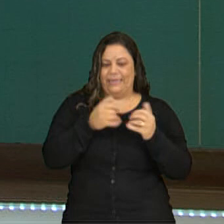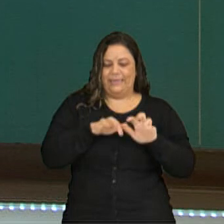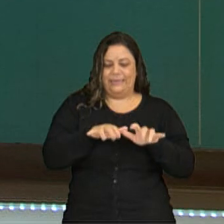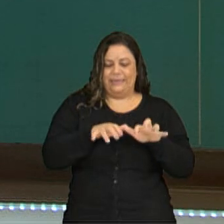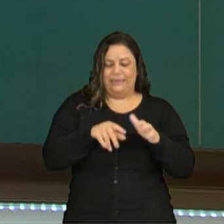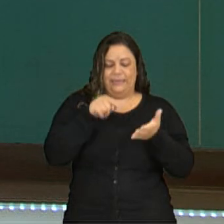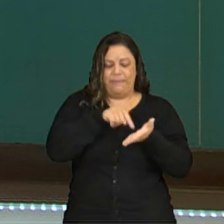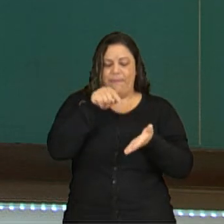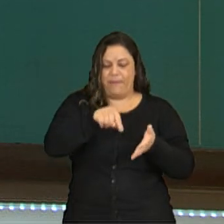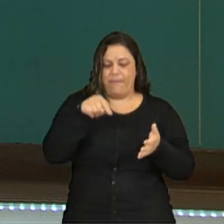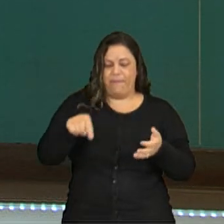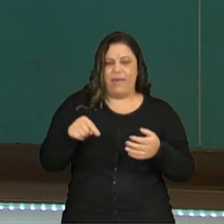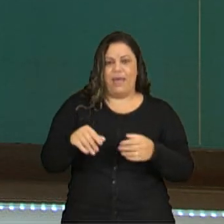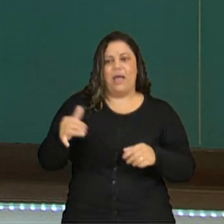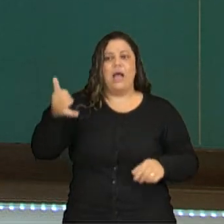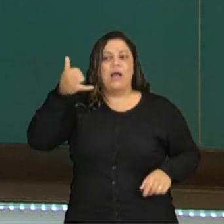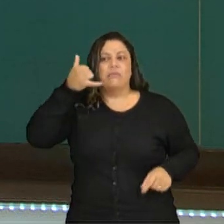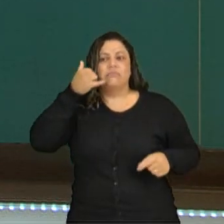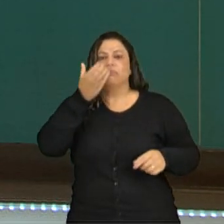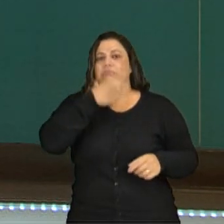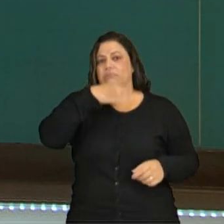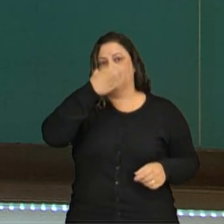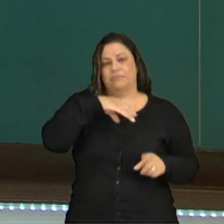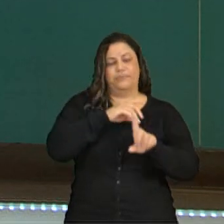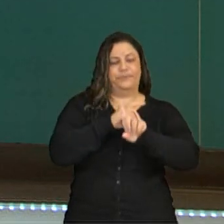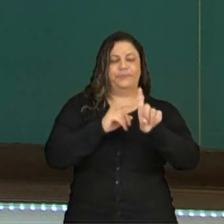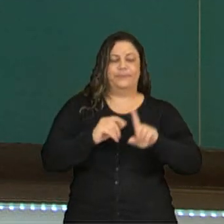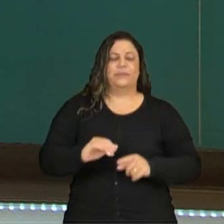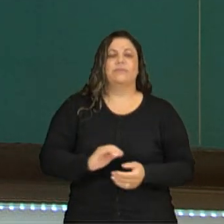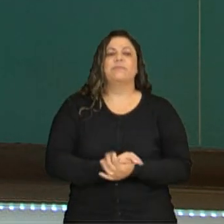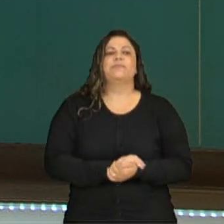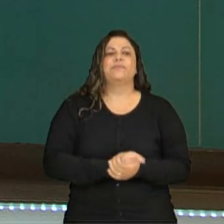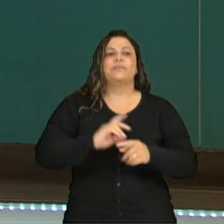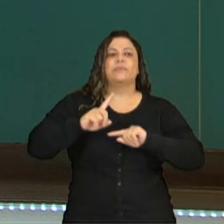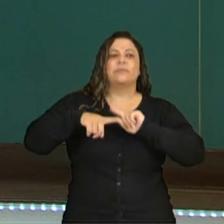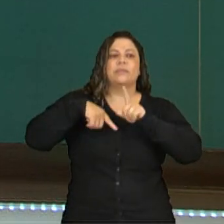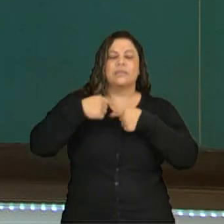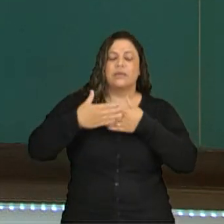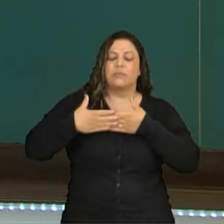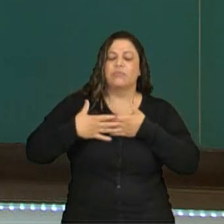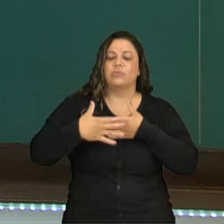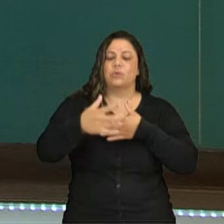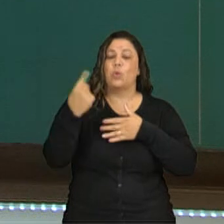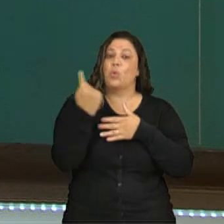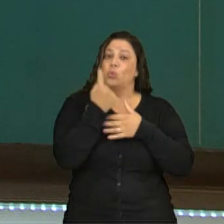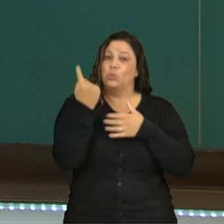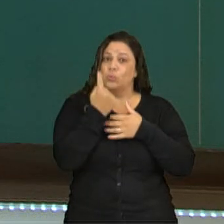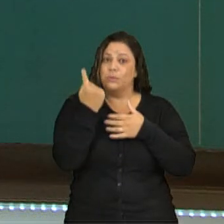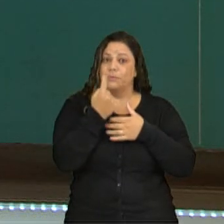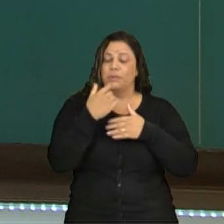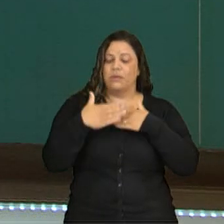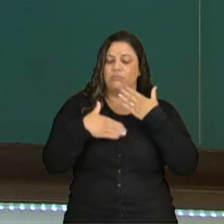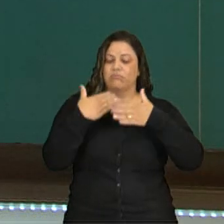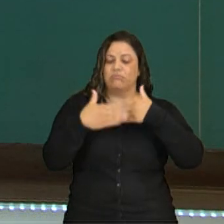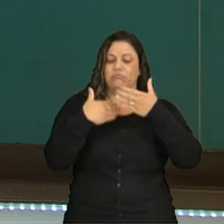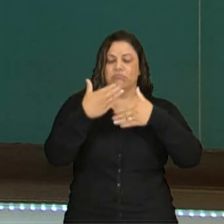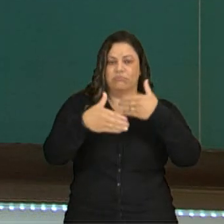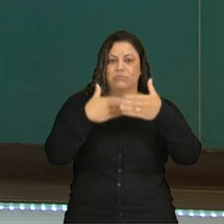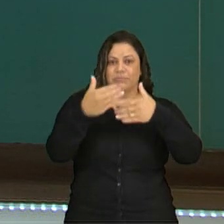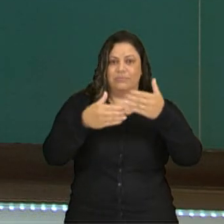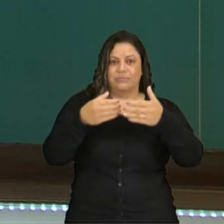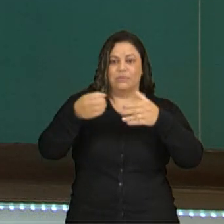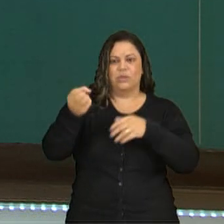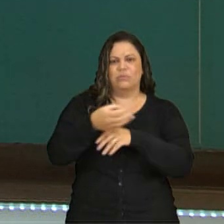tinha toda essa função, tá? A partir do primeiro iPhone, começaram-se a desenvolver